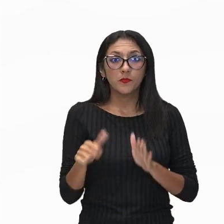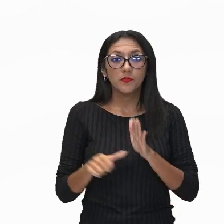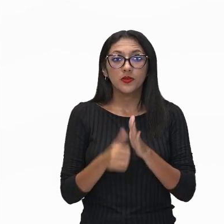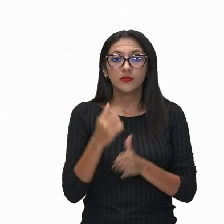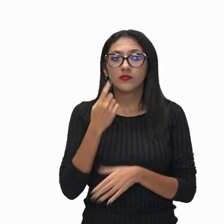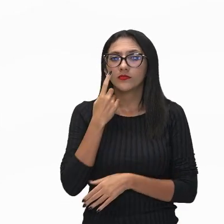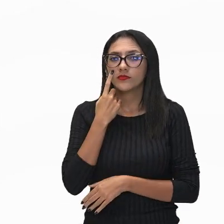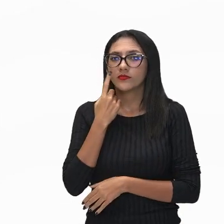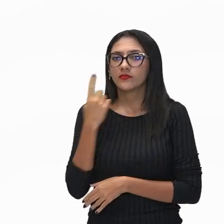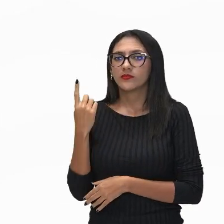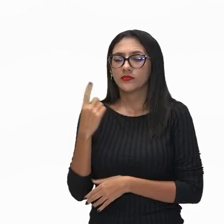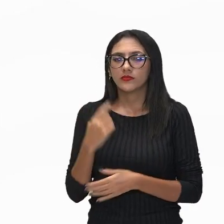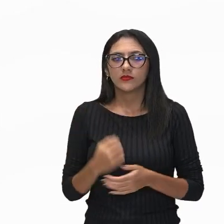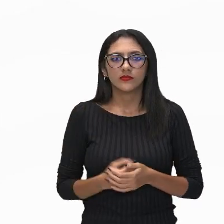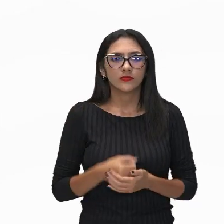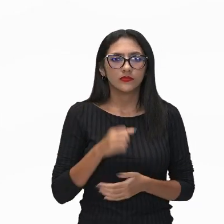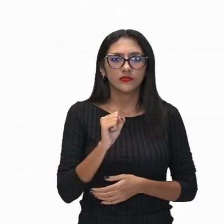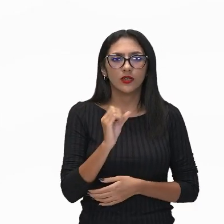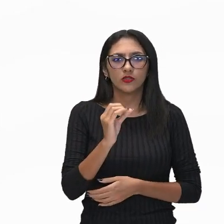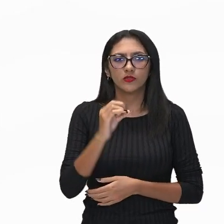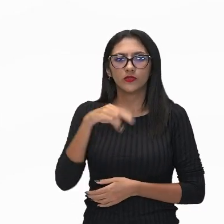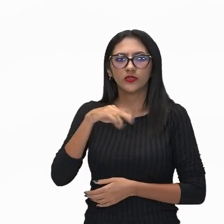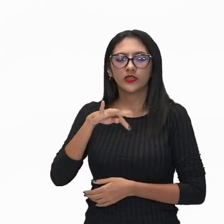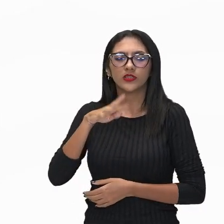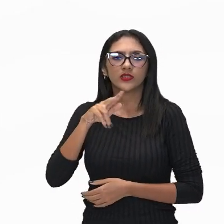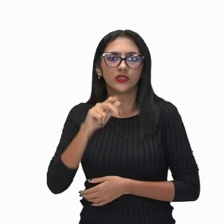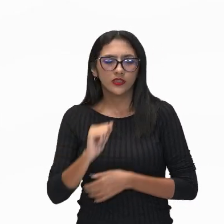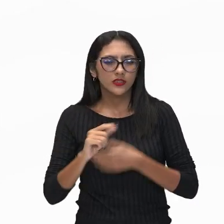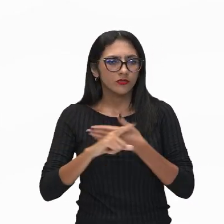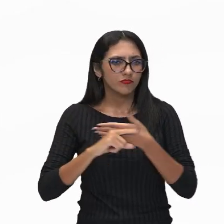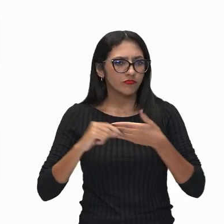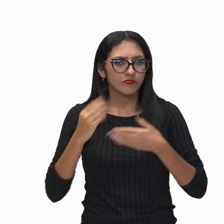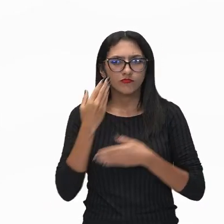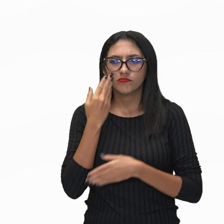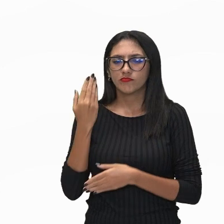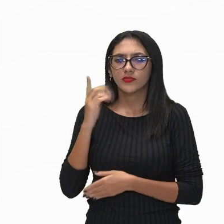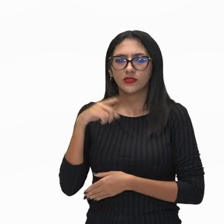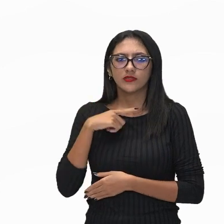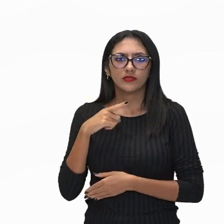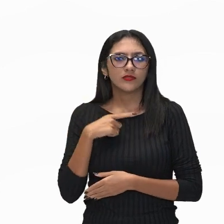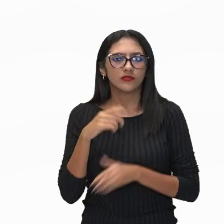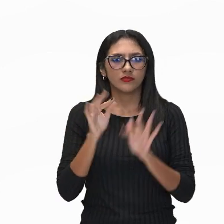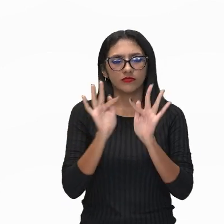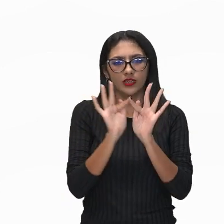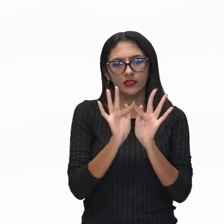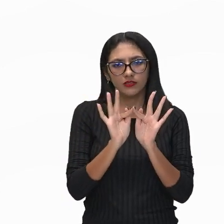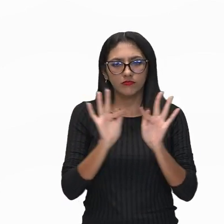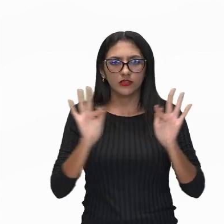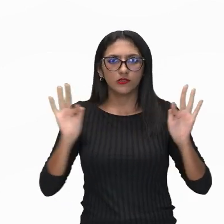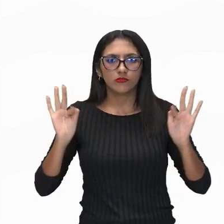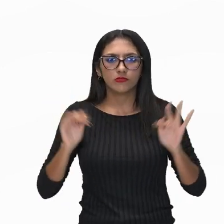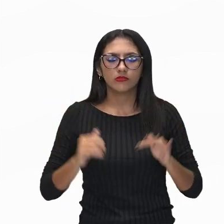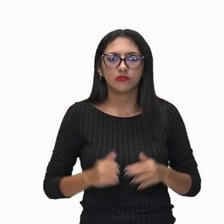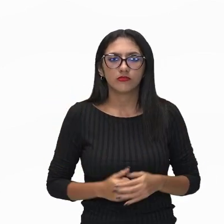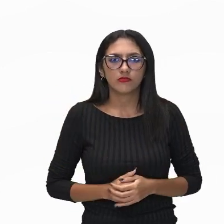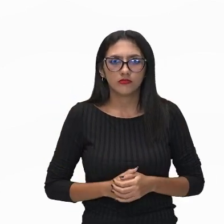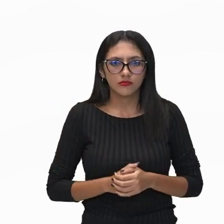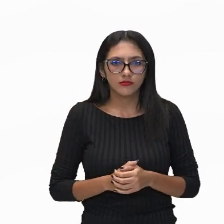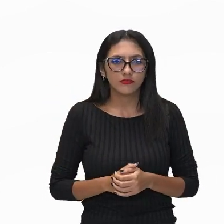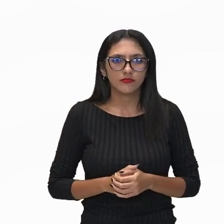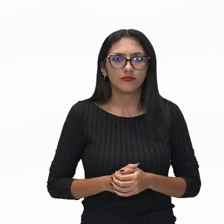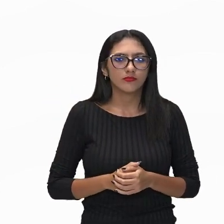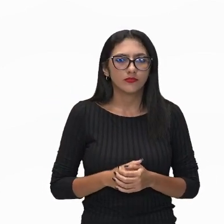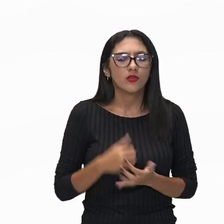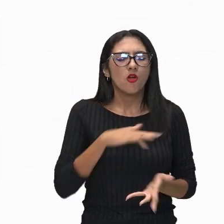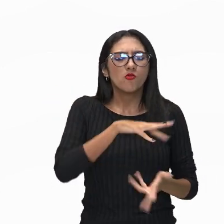Sonita Alizadeh. E a gente traz uma frase da Sonita Alizadeh. O mundo está cheio